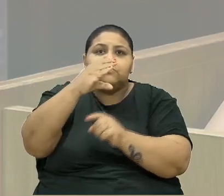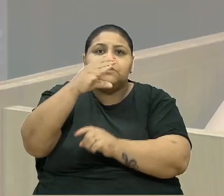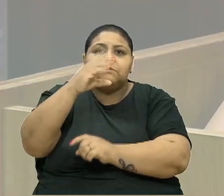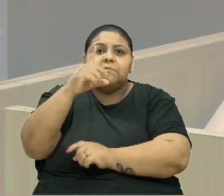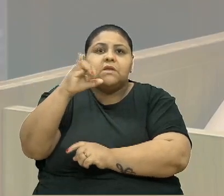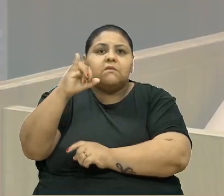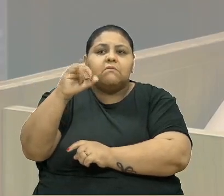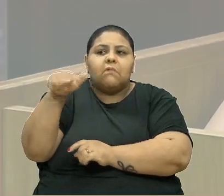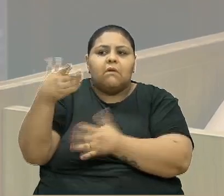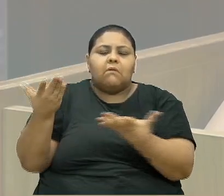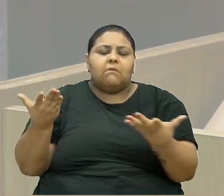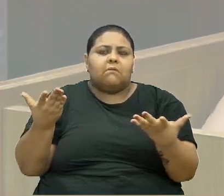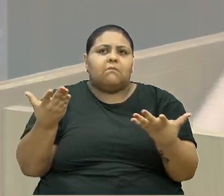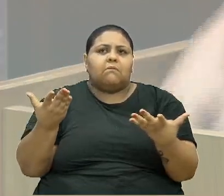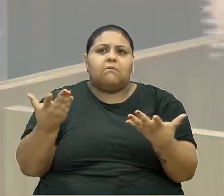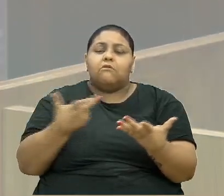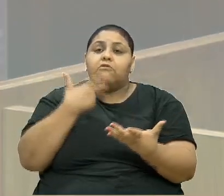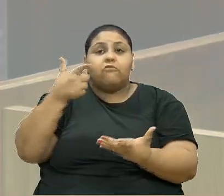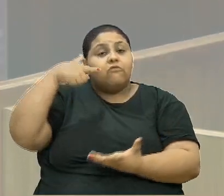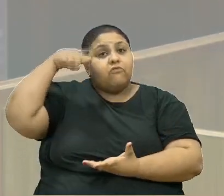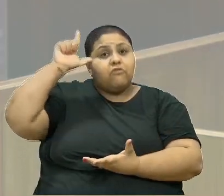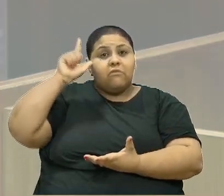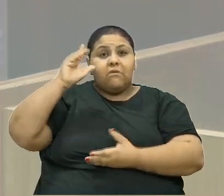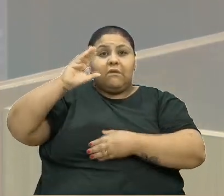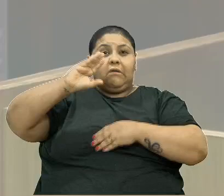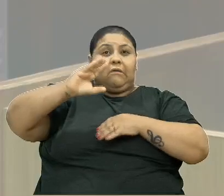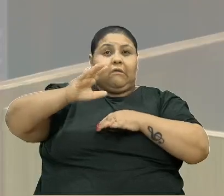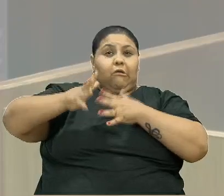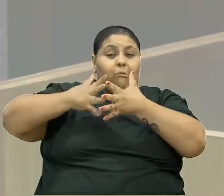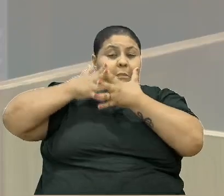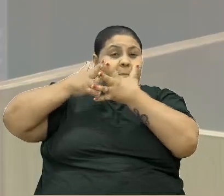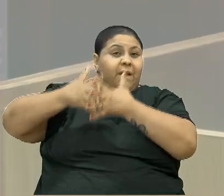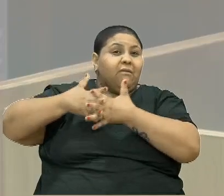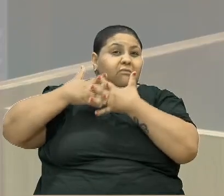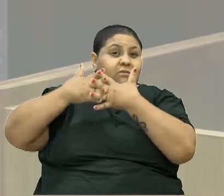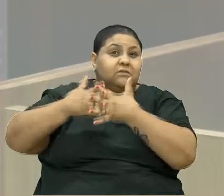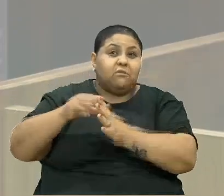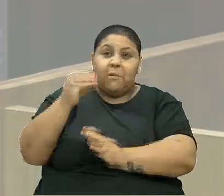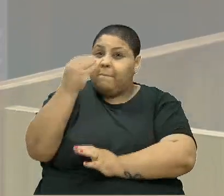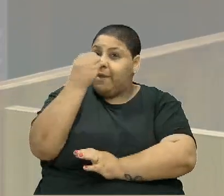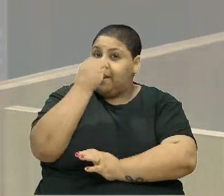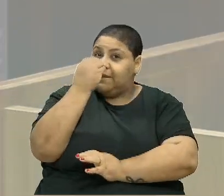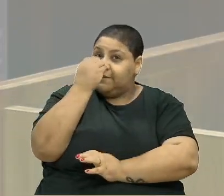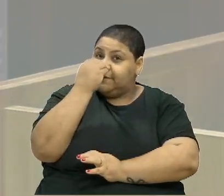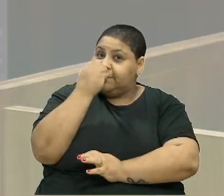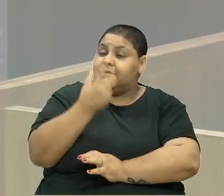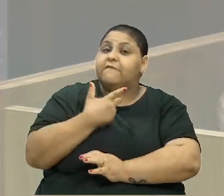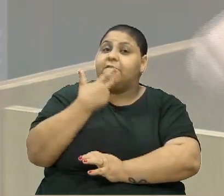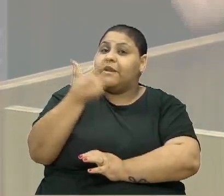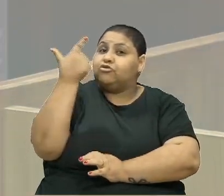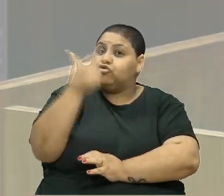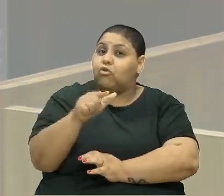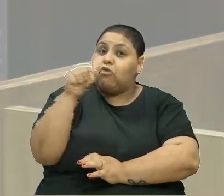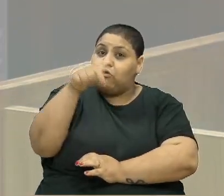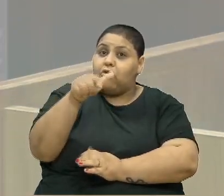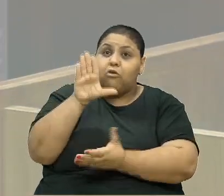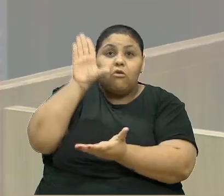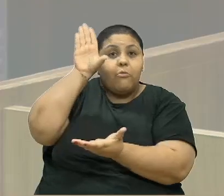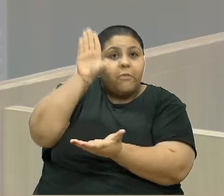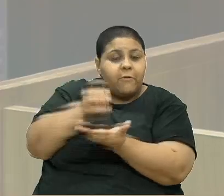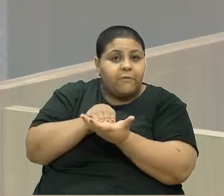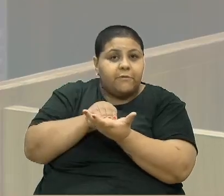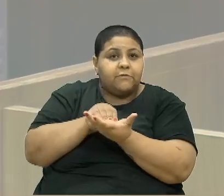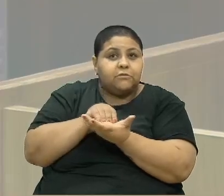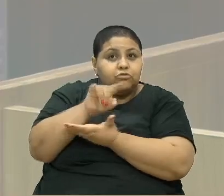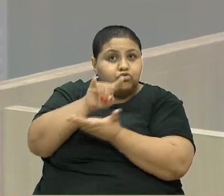essa? Falei ontem, tá virando uma palhaçada. Tá? E repito aqui nessa tribuna para ficar gravado